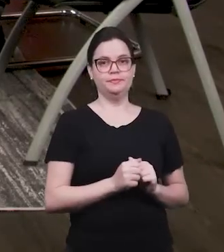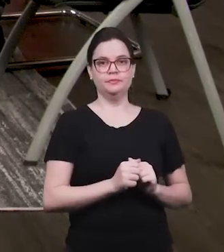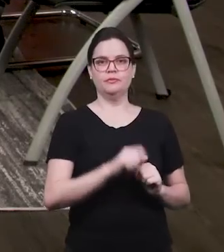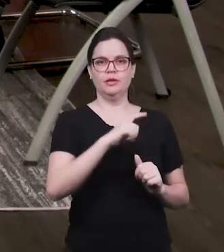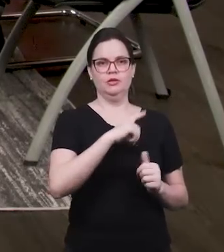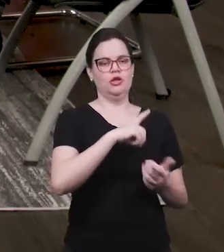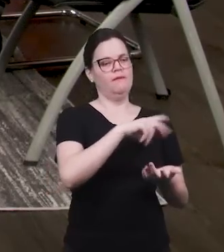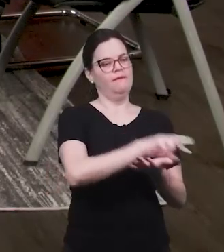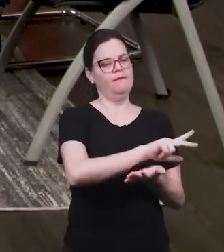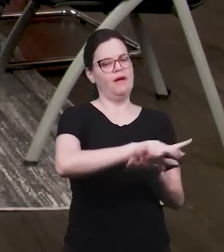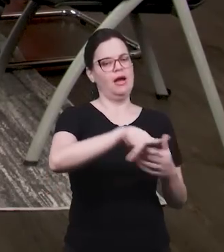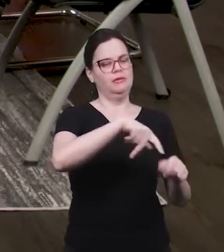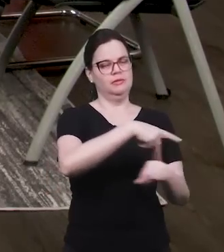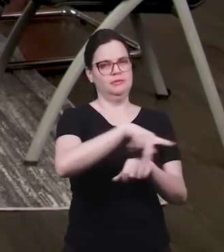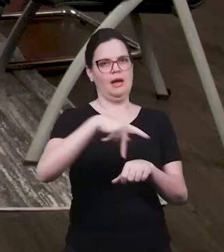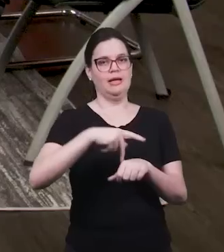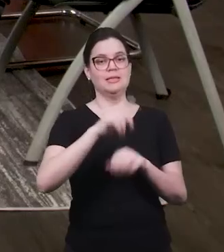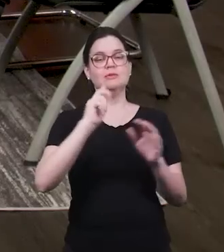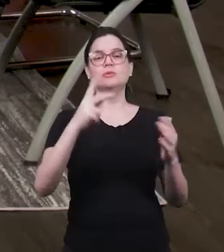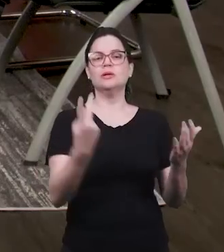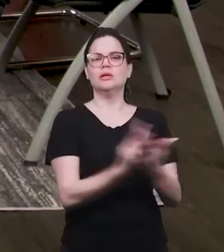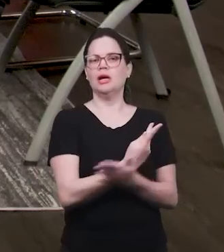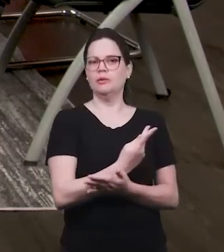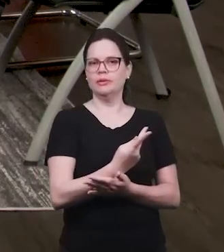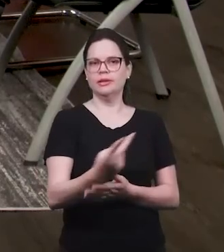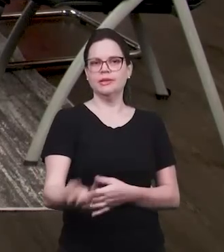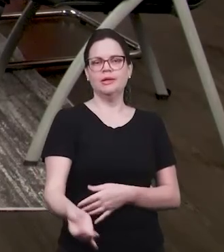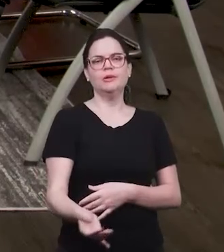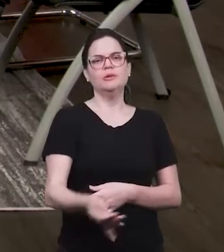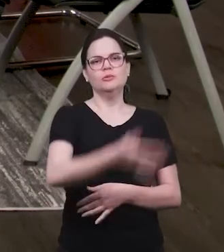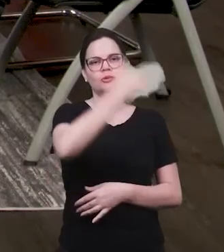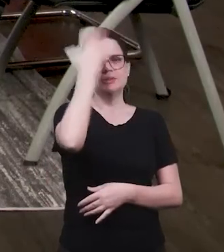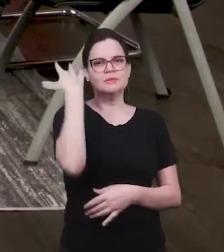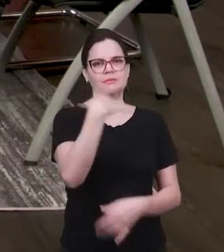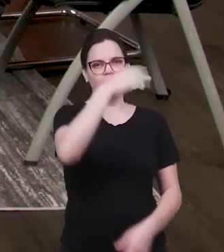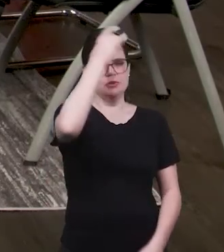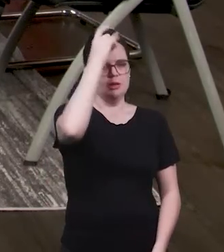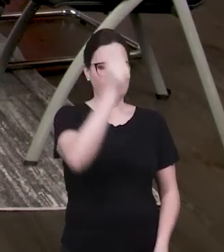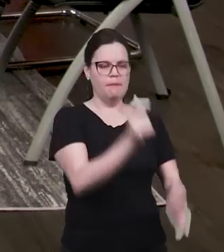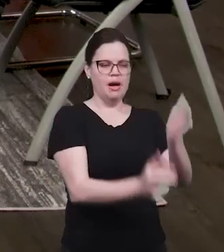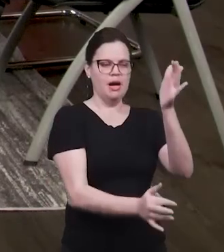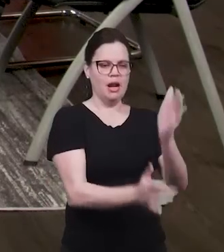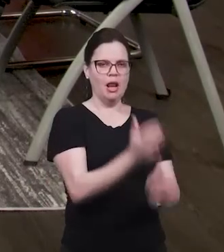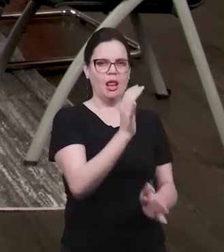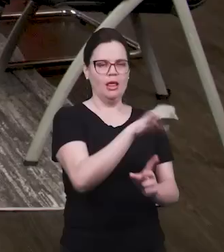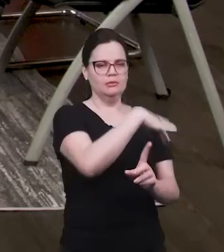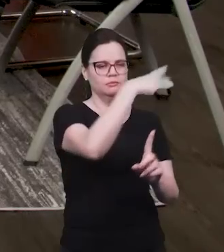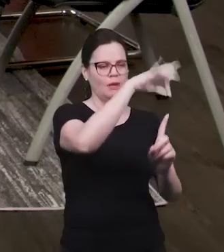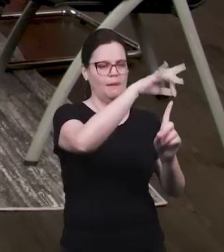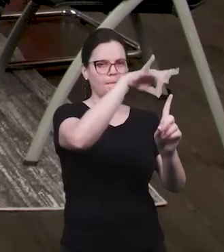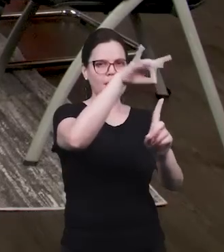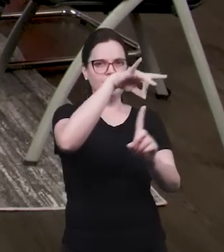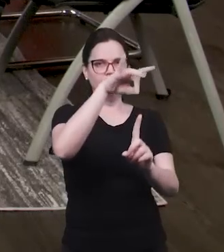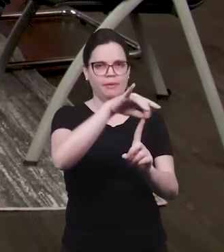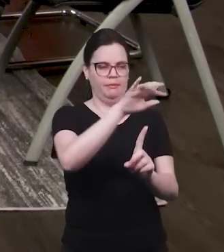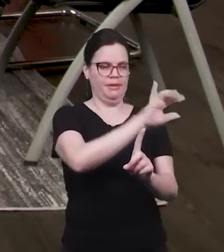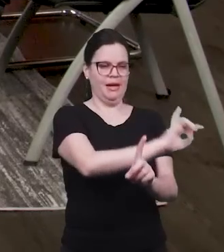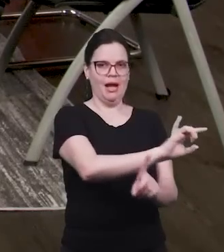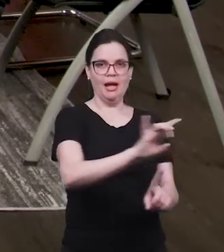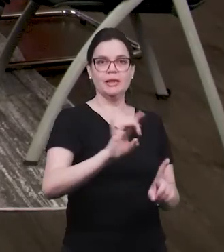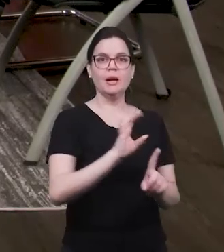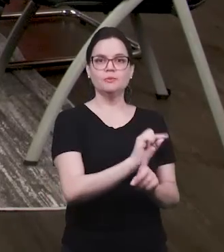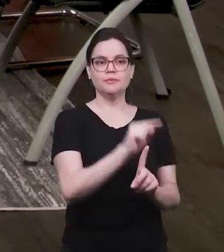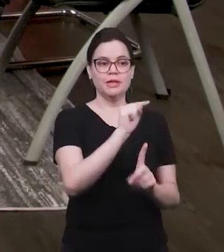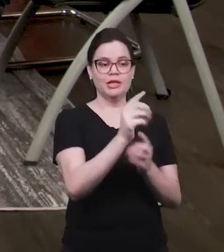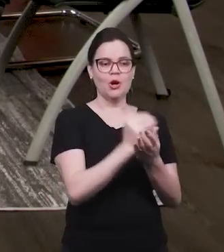foi? Para mostrar que a igreja estava sendo instituída. Está acabado. Então agora quem ia